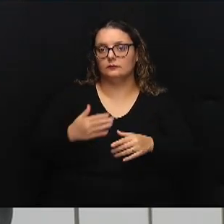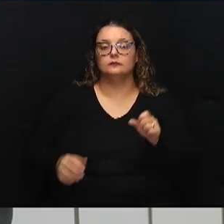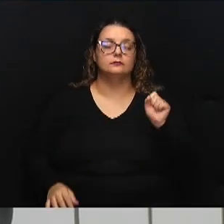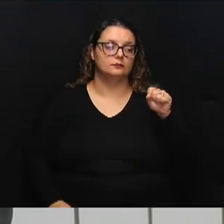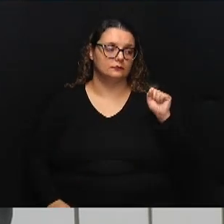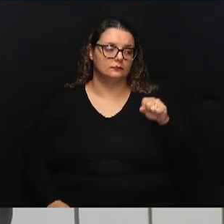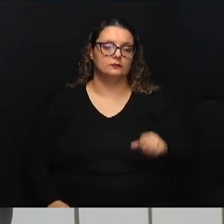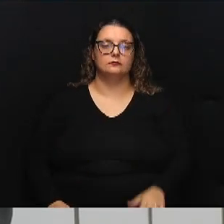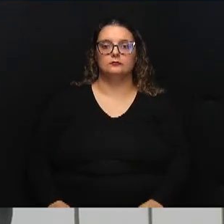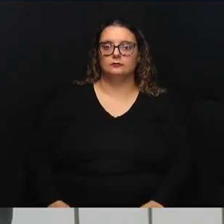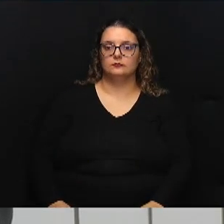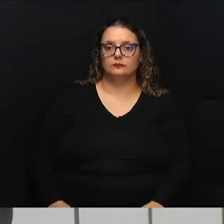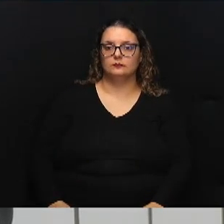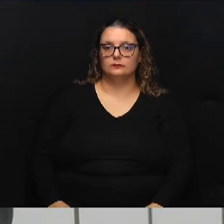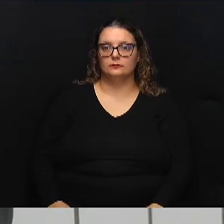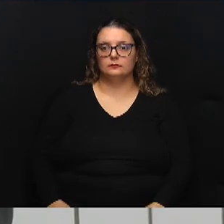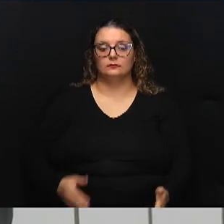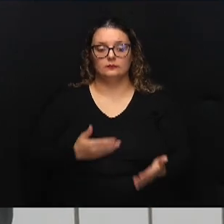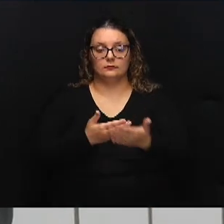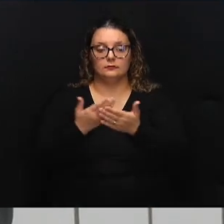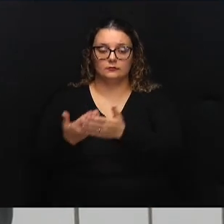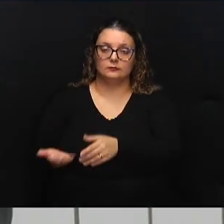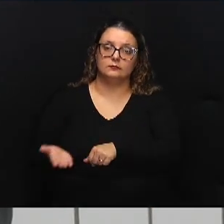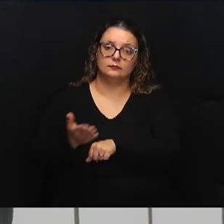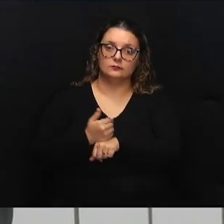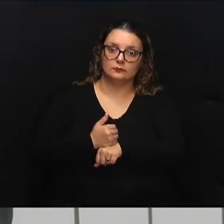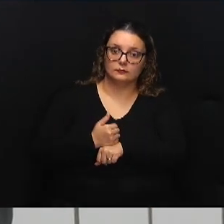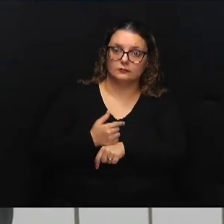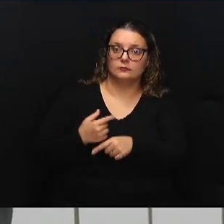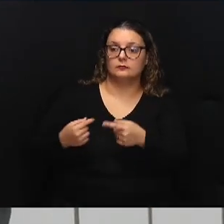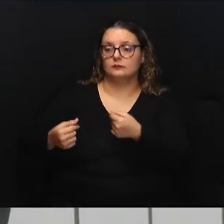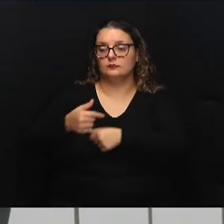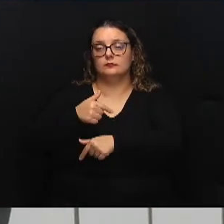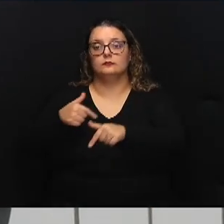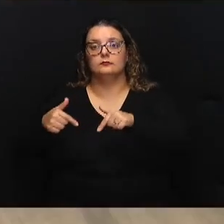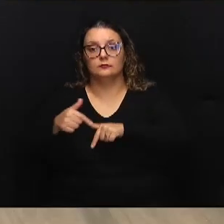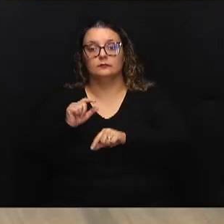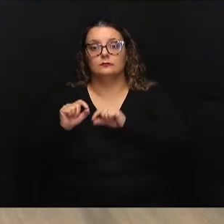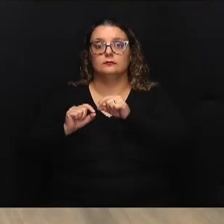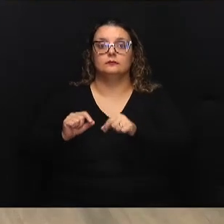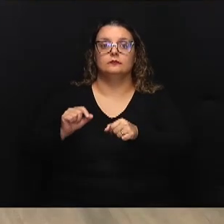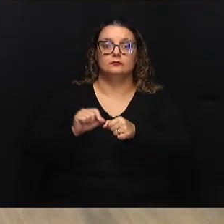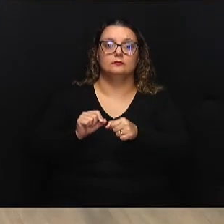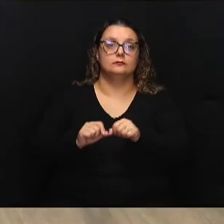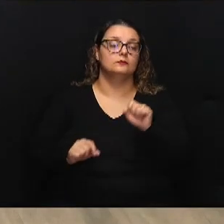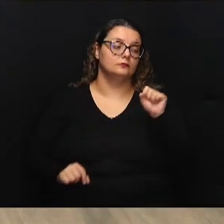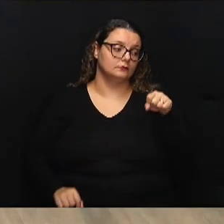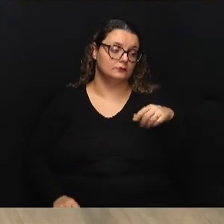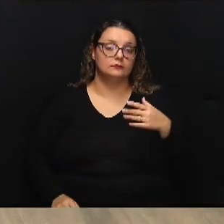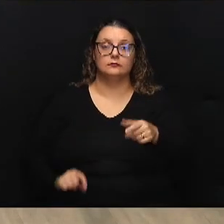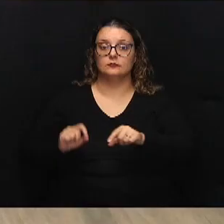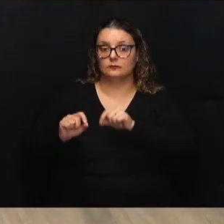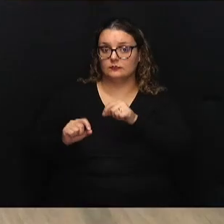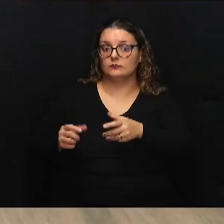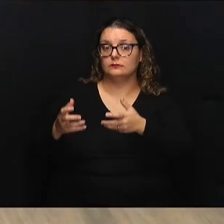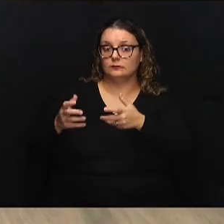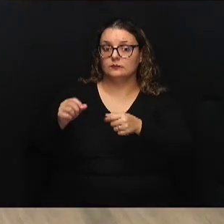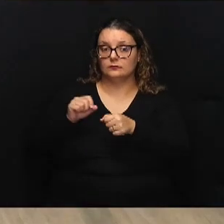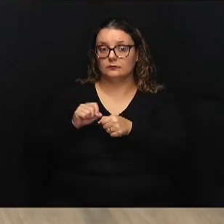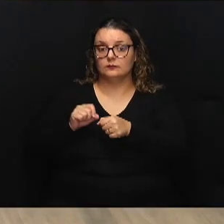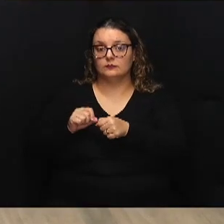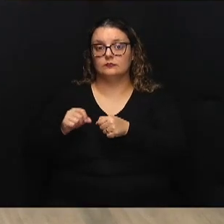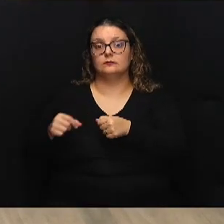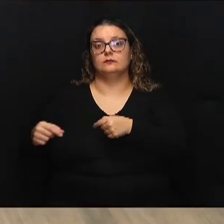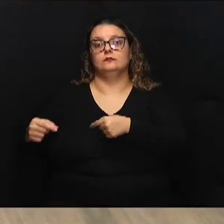né? Estudar antes o mercado de trabalho, o que ela vai fazer, se realmente aquilo que ela quer fazer, o